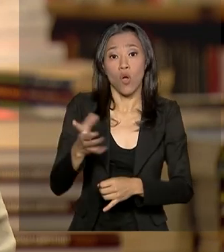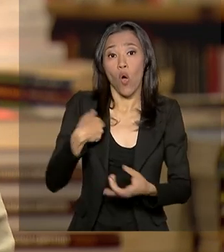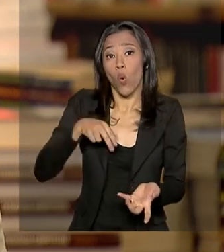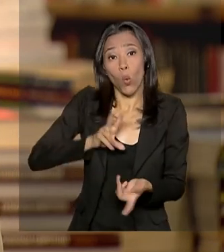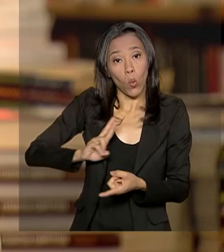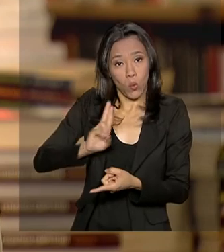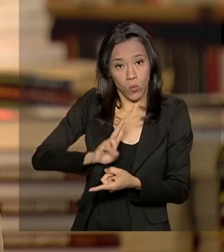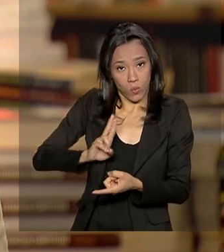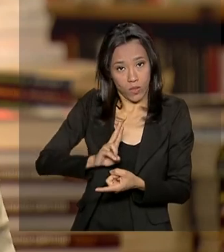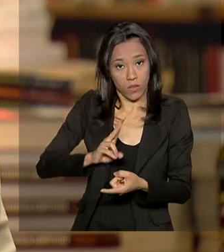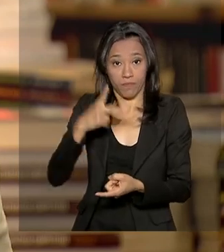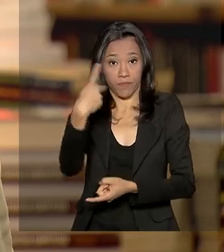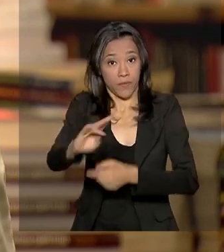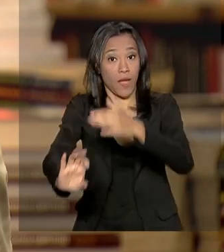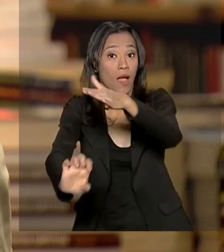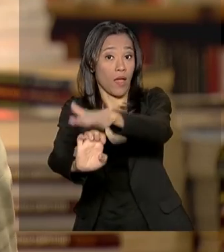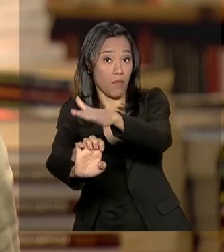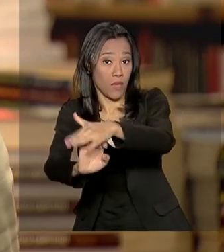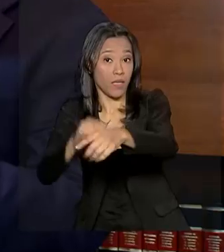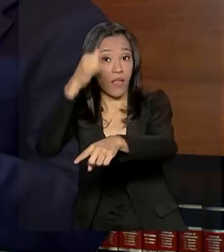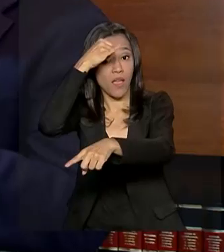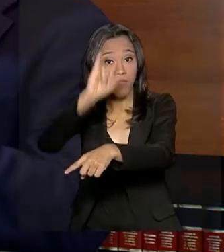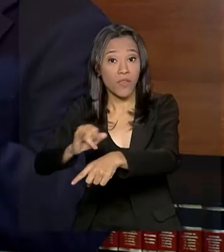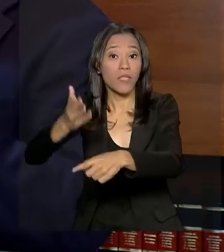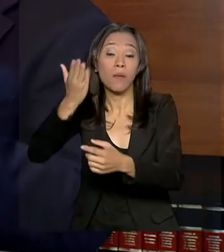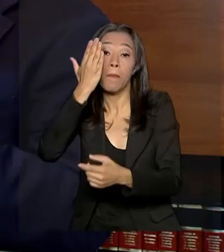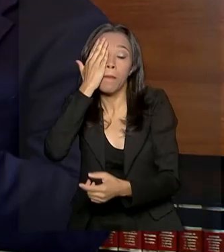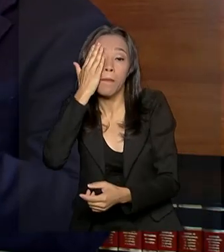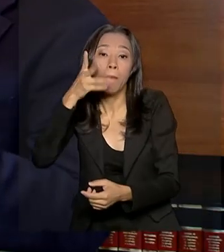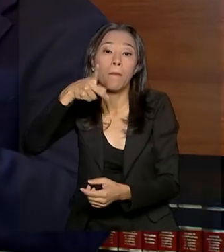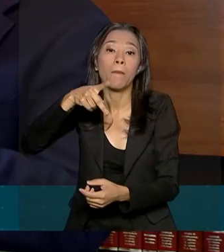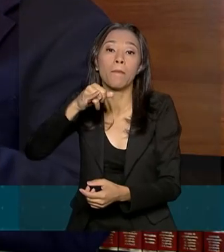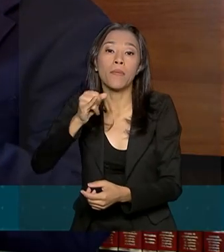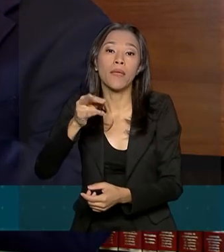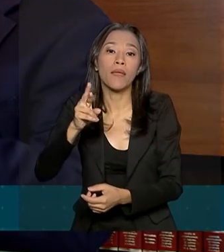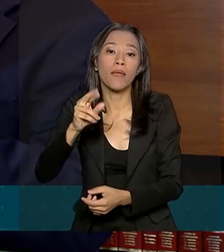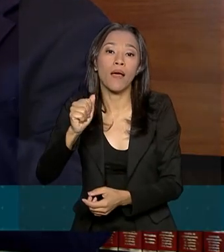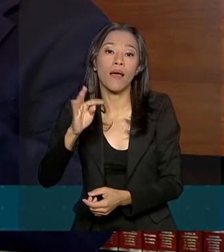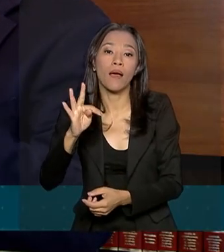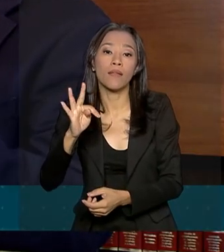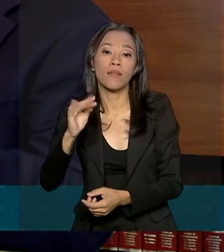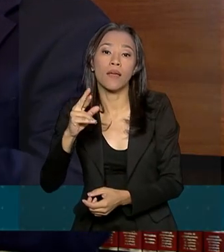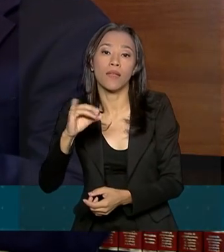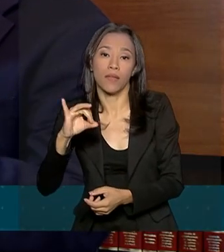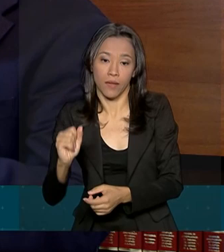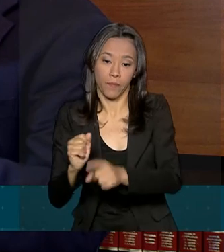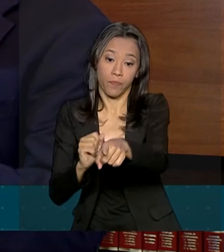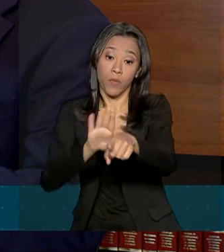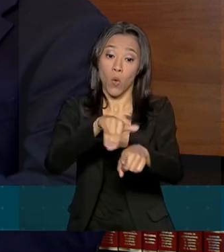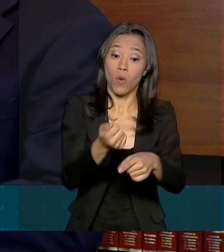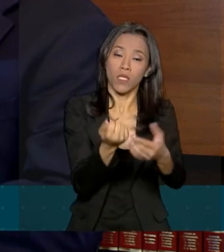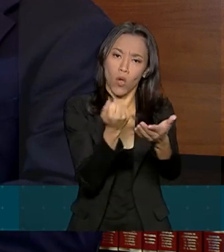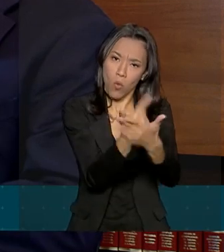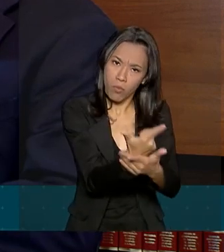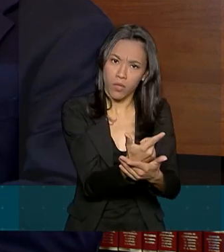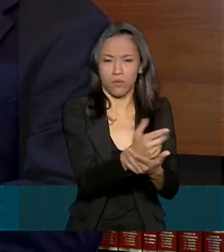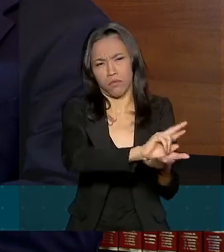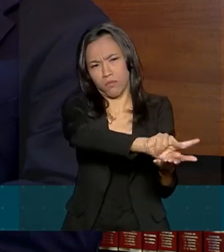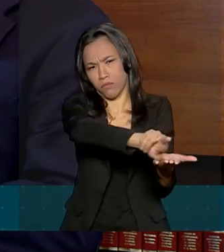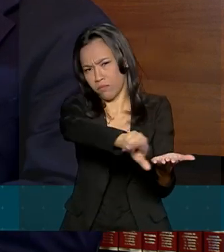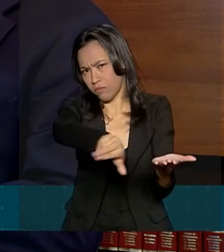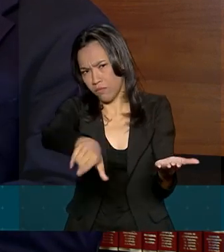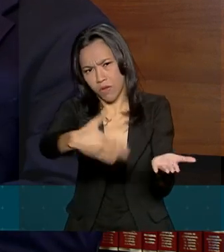a empresa evita pirataria quando a gente baixa um livro que a gente está comprando livro ao livro bege você na verdade